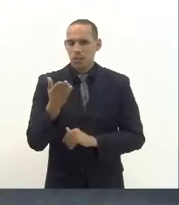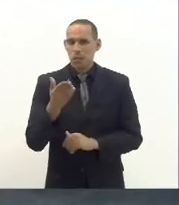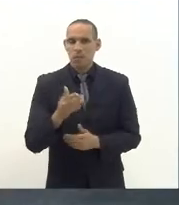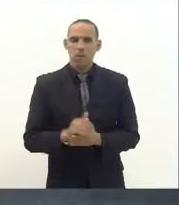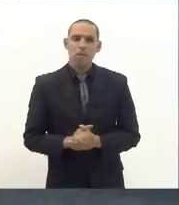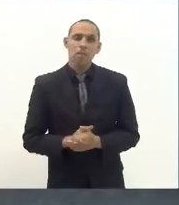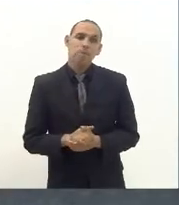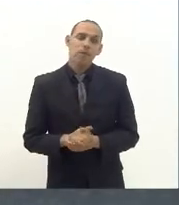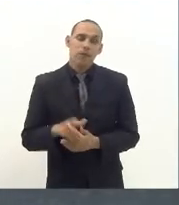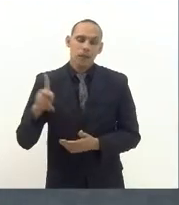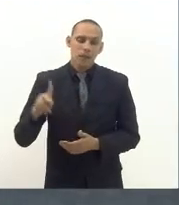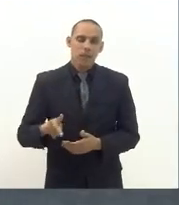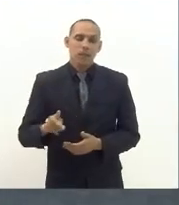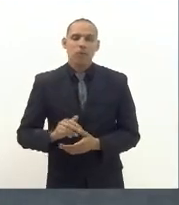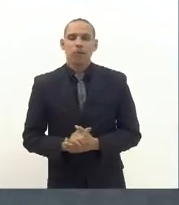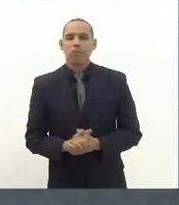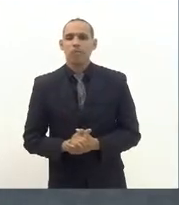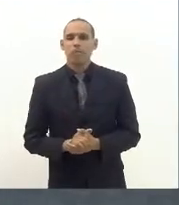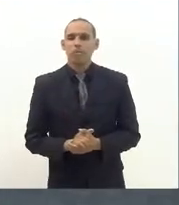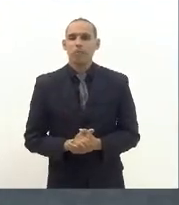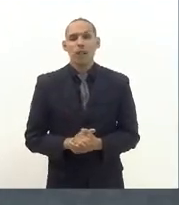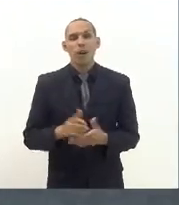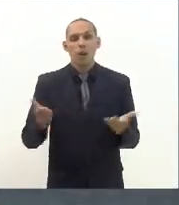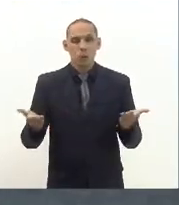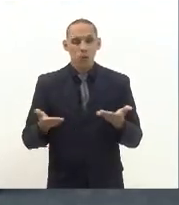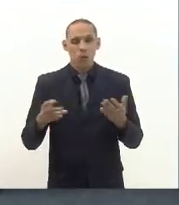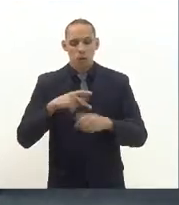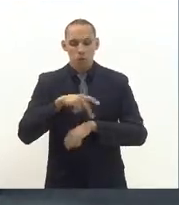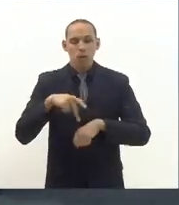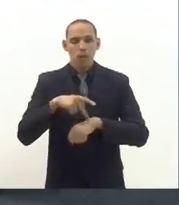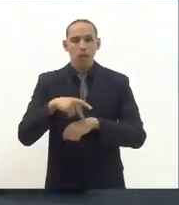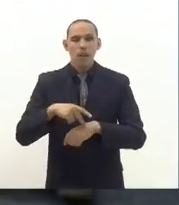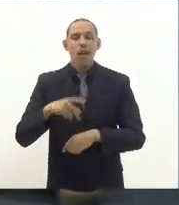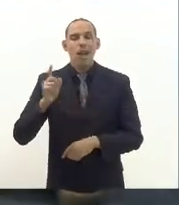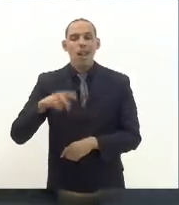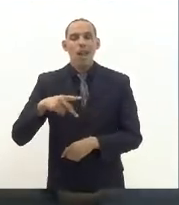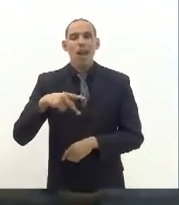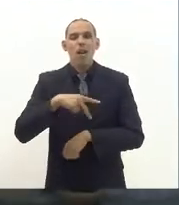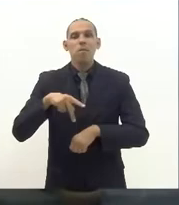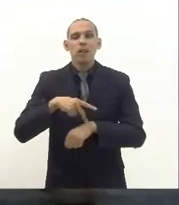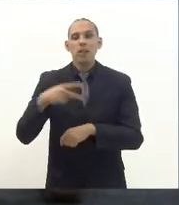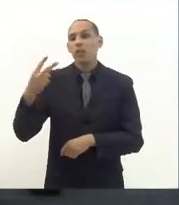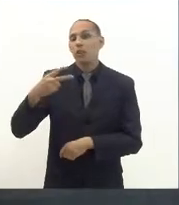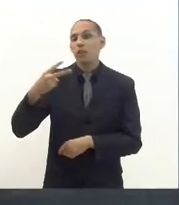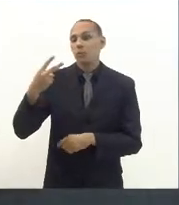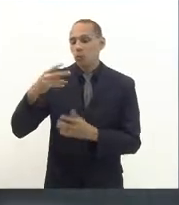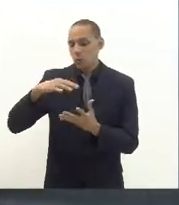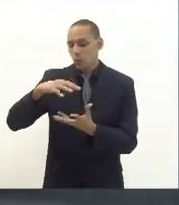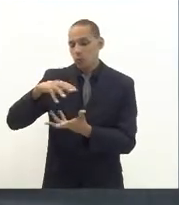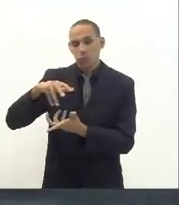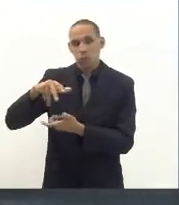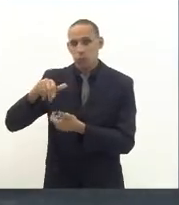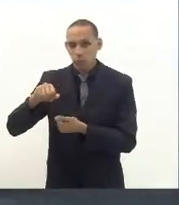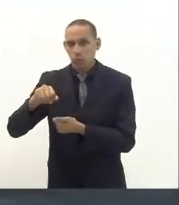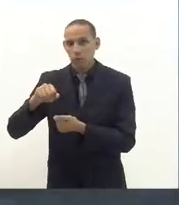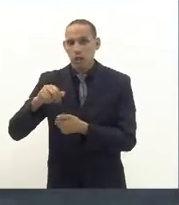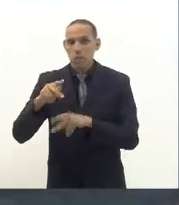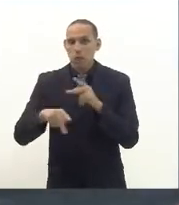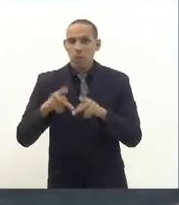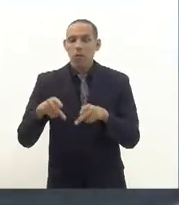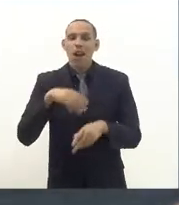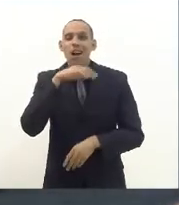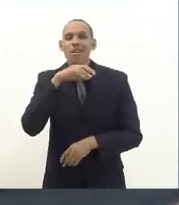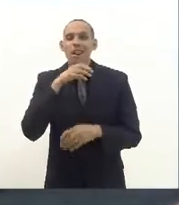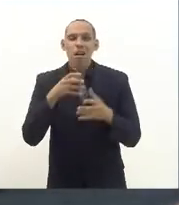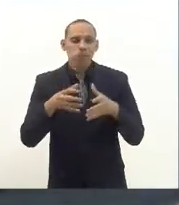sim presente o o nosso país é o segundo país do mundo do mundo como a população